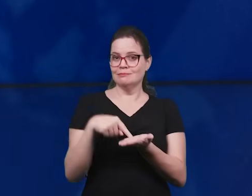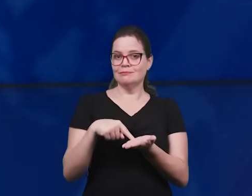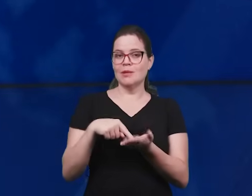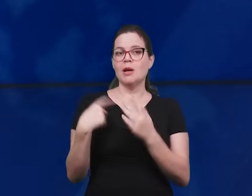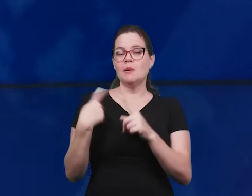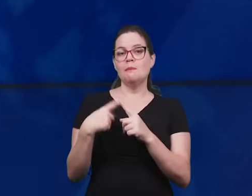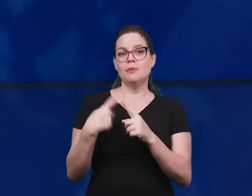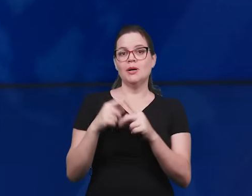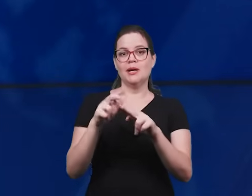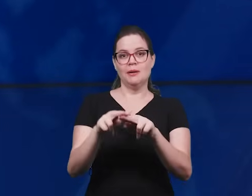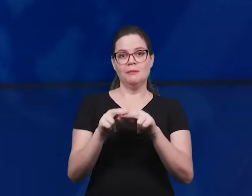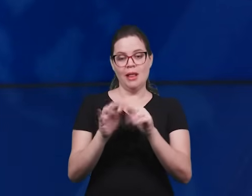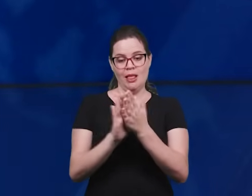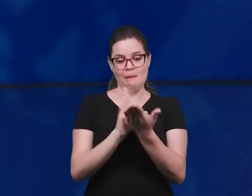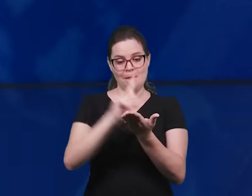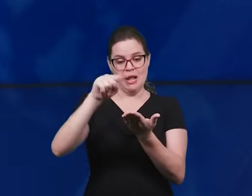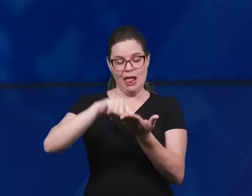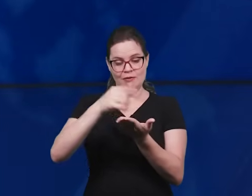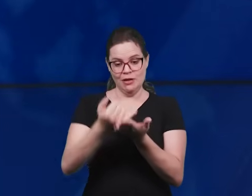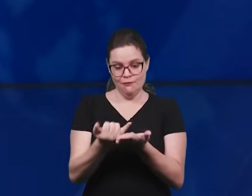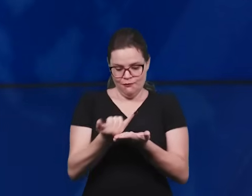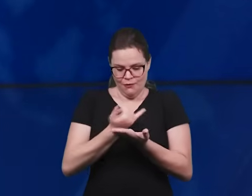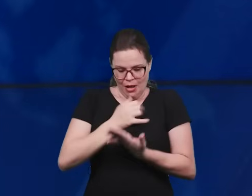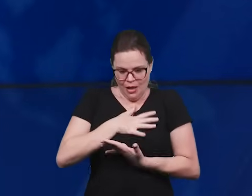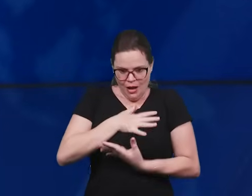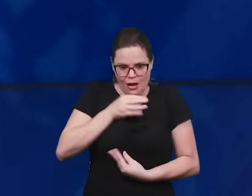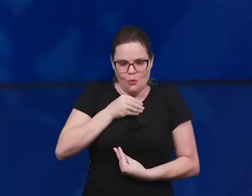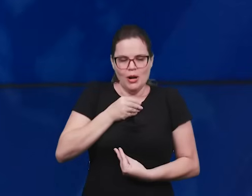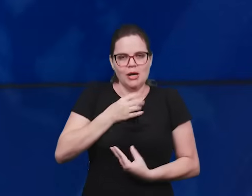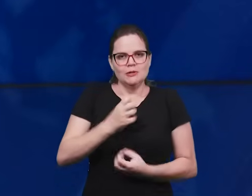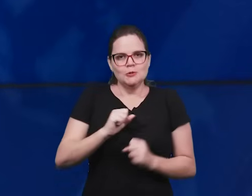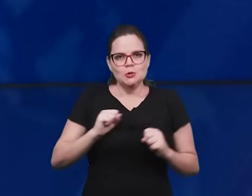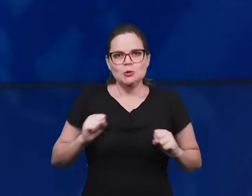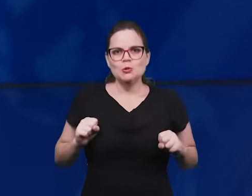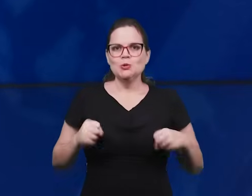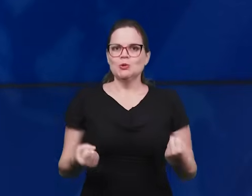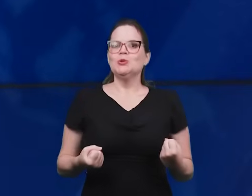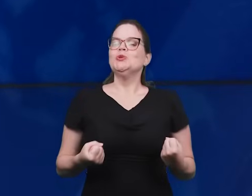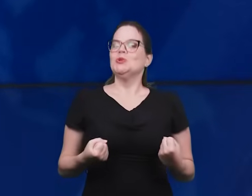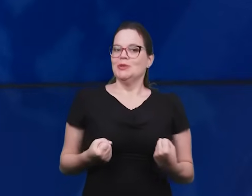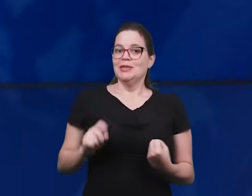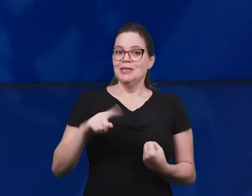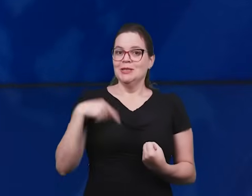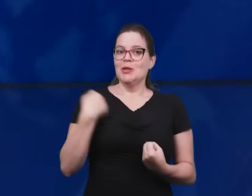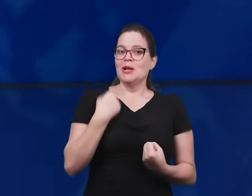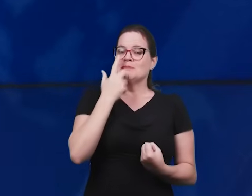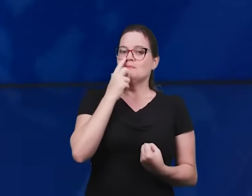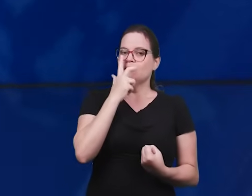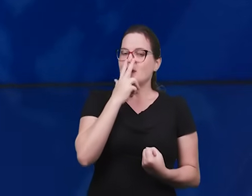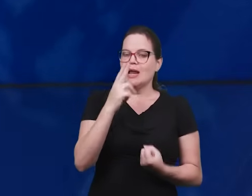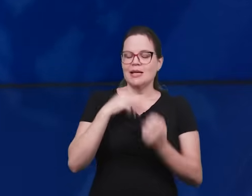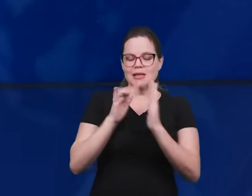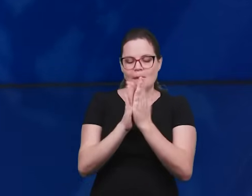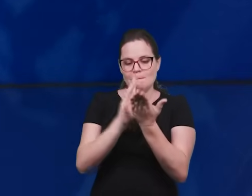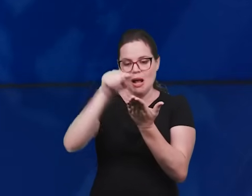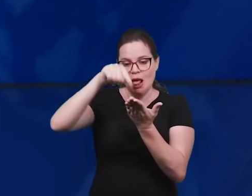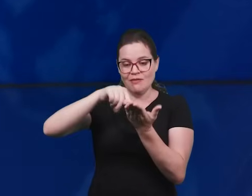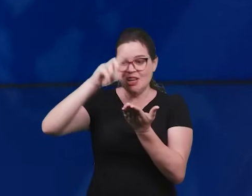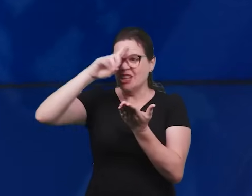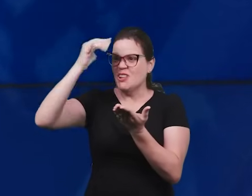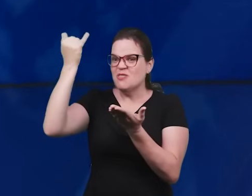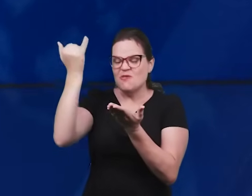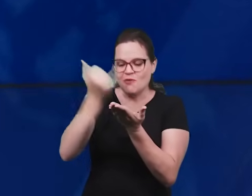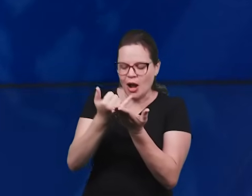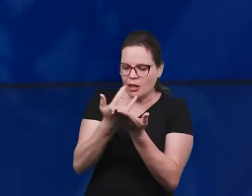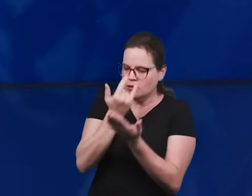aquela palavra que alimenta a nossa alma. Nós somos atraídos pelo alimento da palavra de Deus, porque nele sentimos